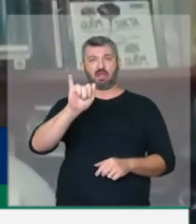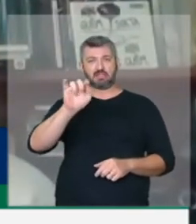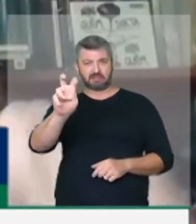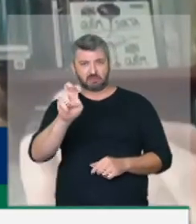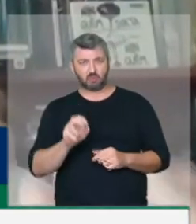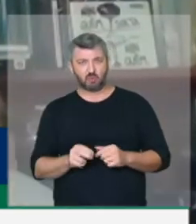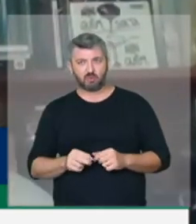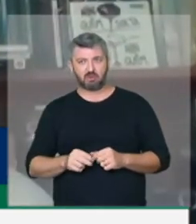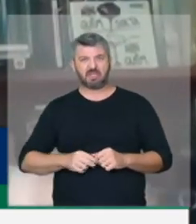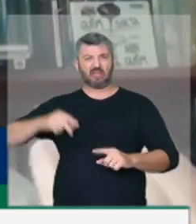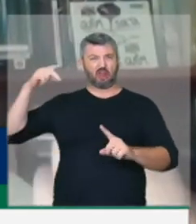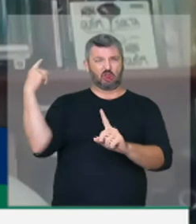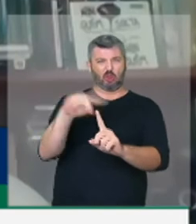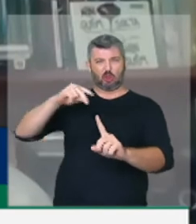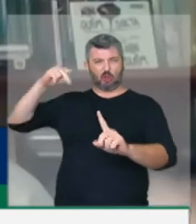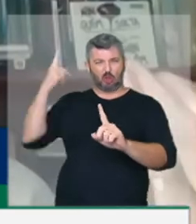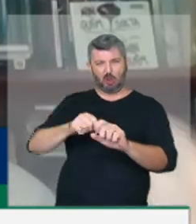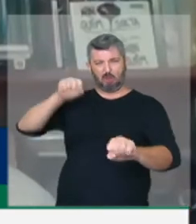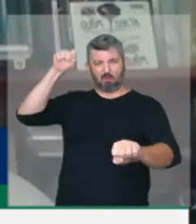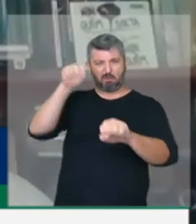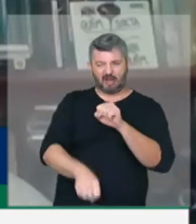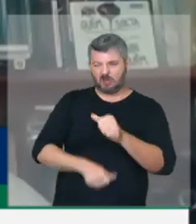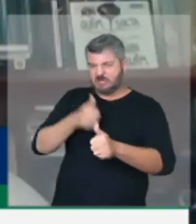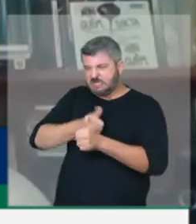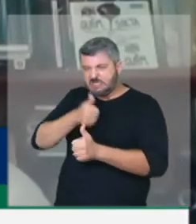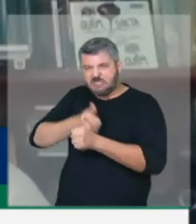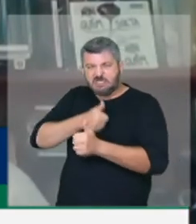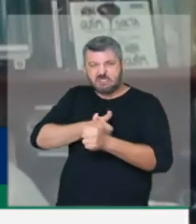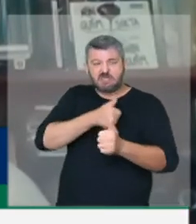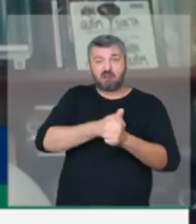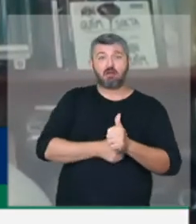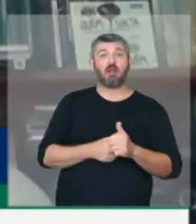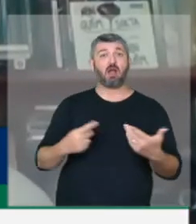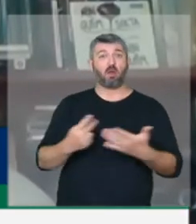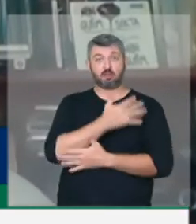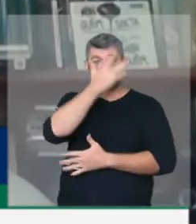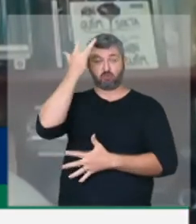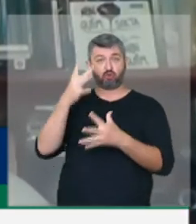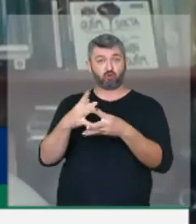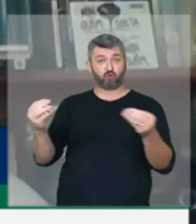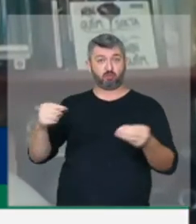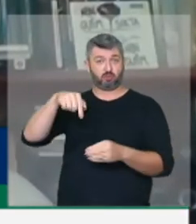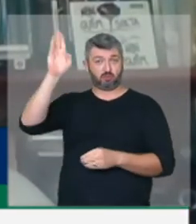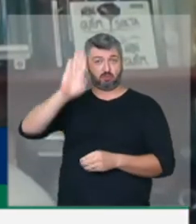que torturou, que matou, que perseguiu, que fez pessoas desaparecerem.